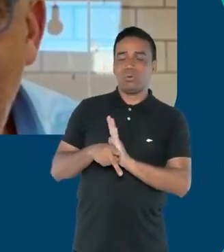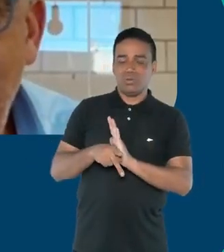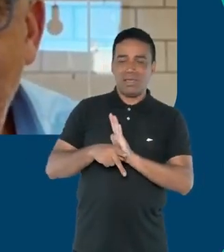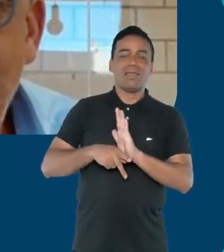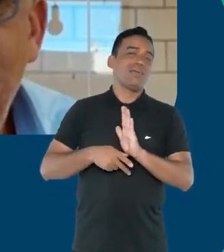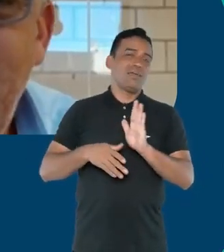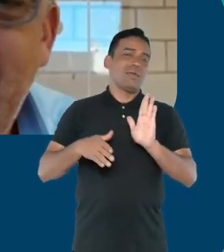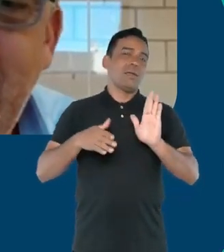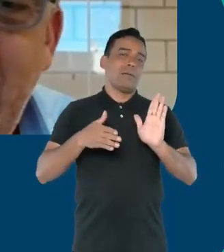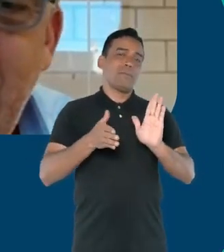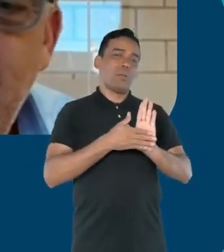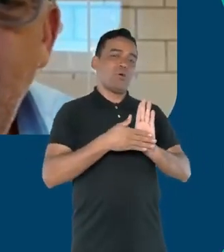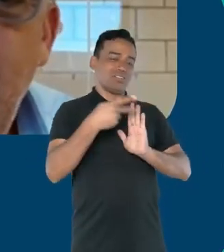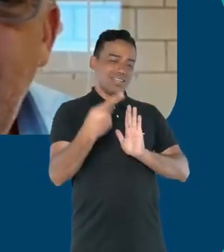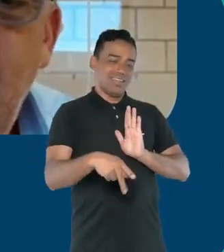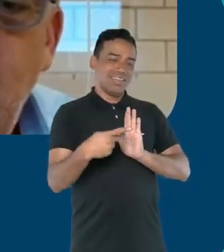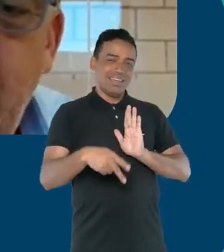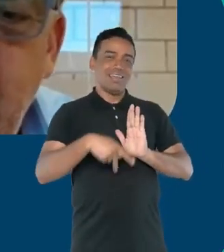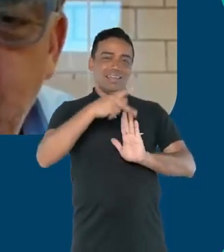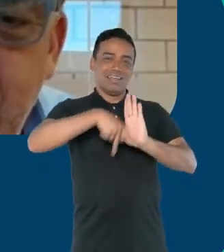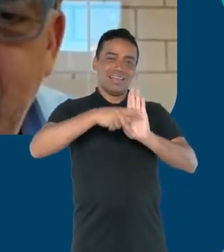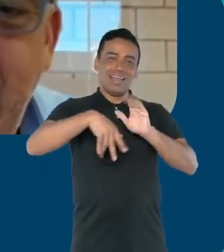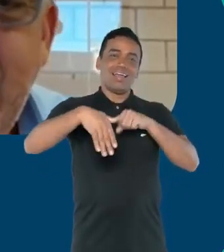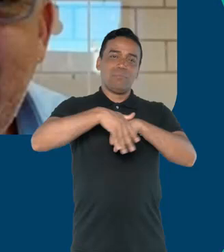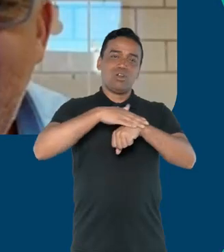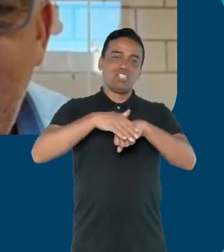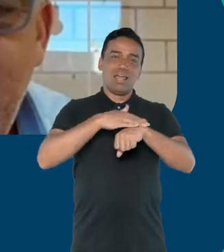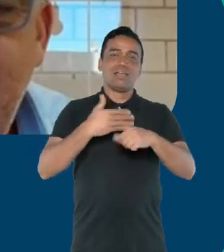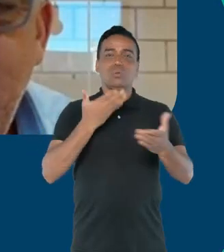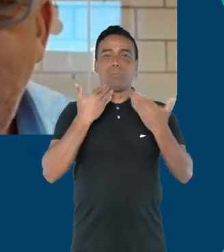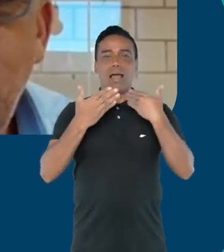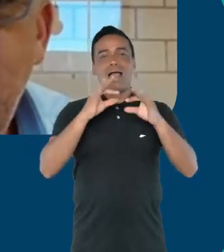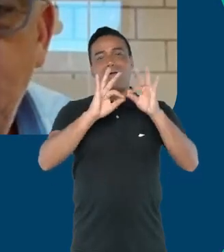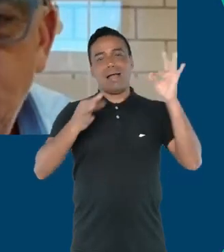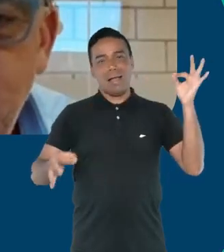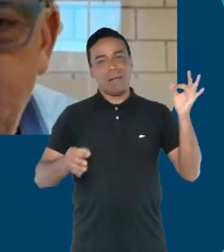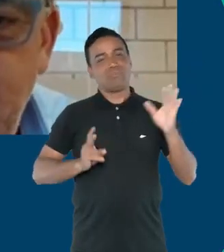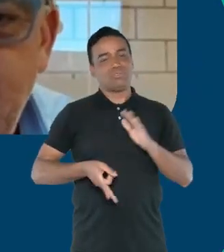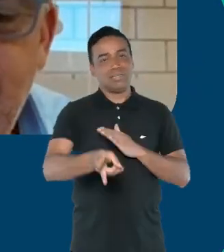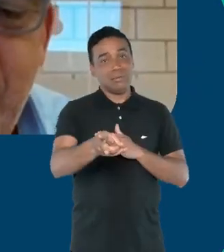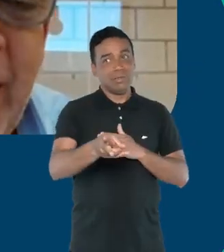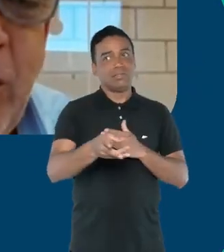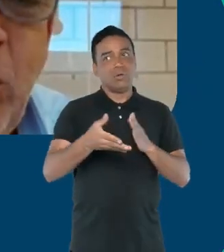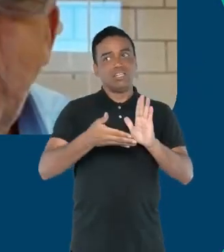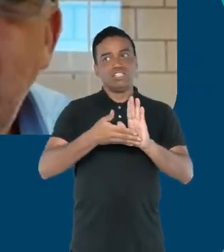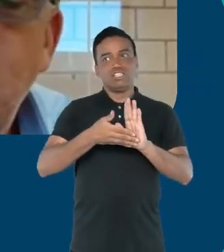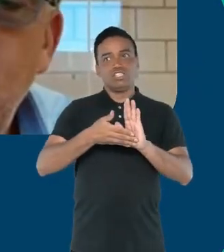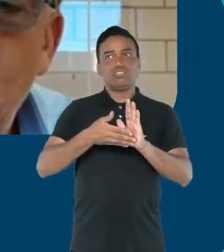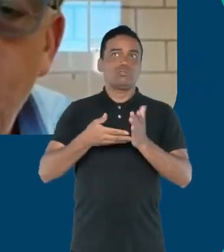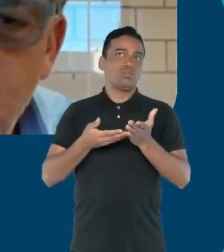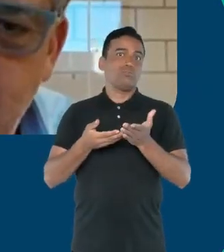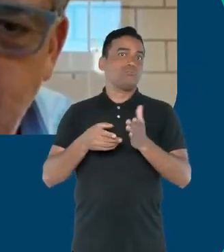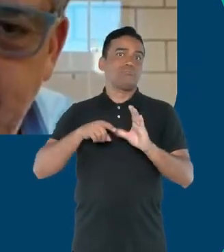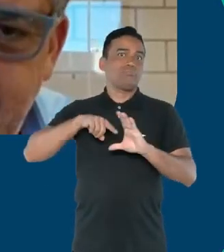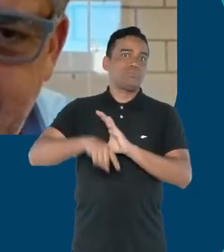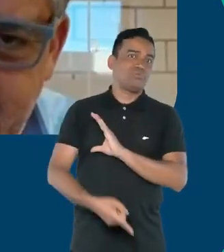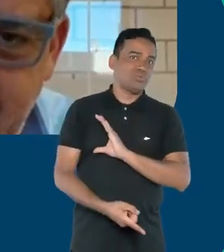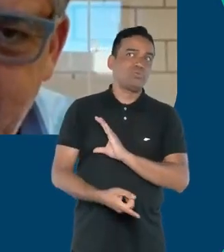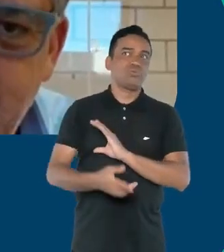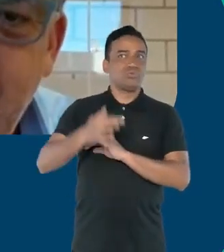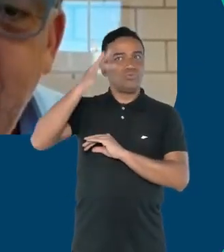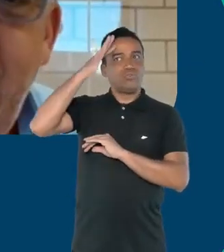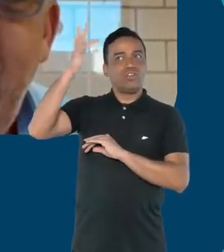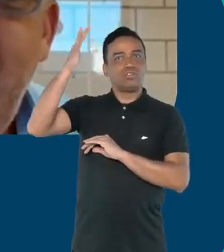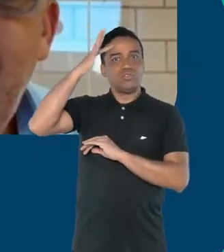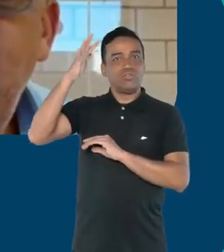um Papo, é que o Hume, ele extrai a sua filosofia do senso comum, vamos dizer